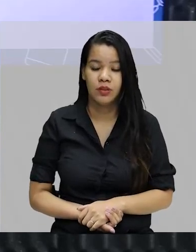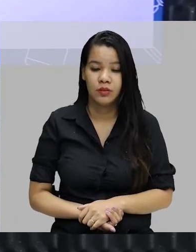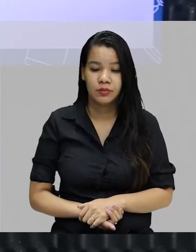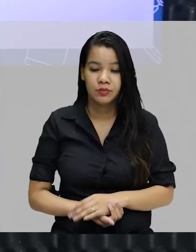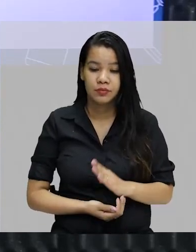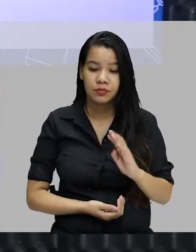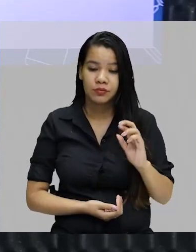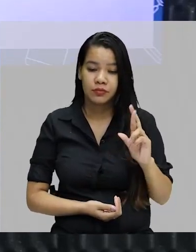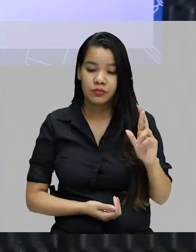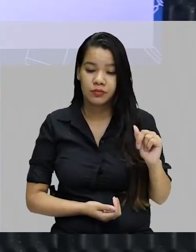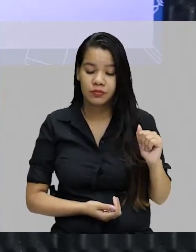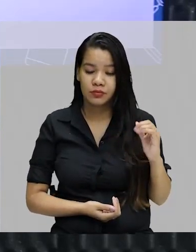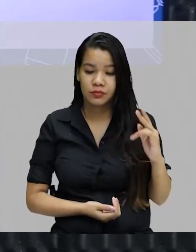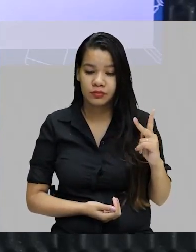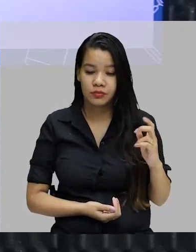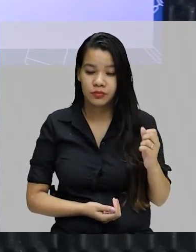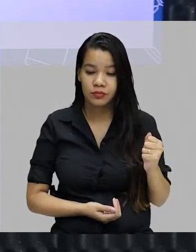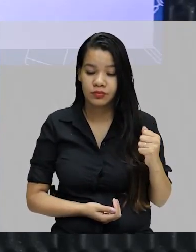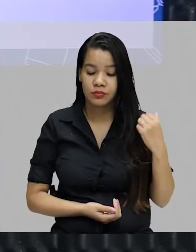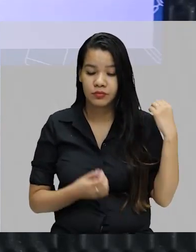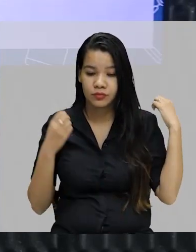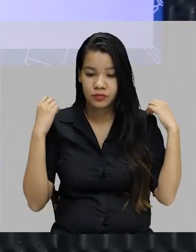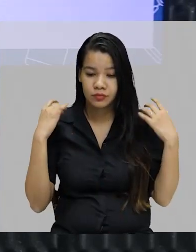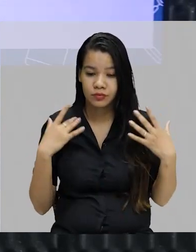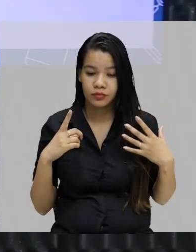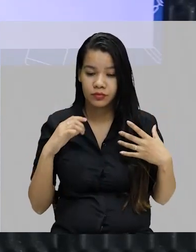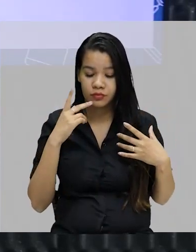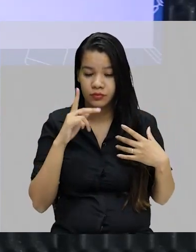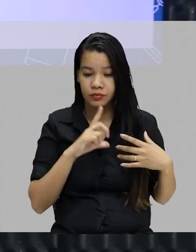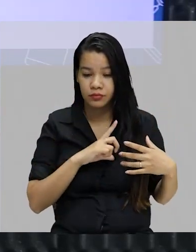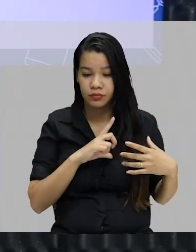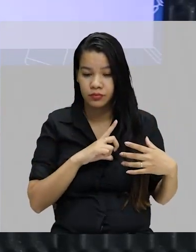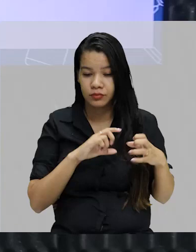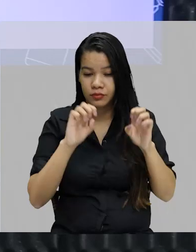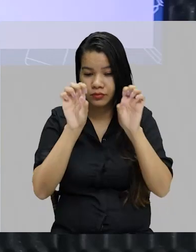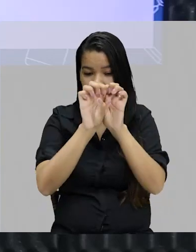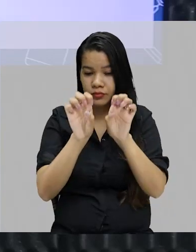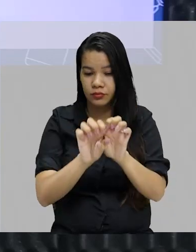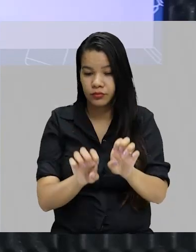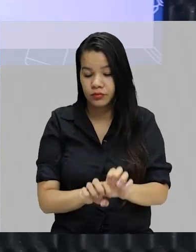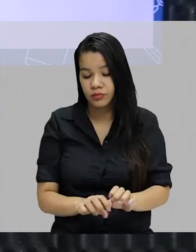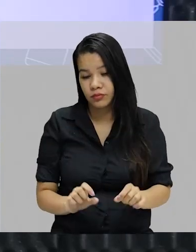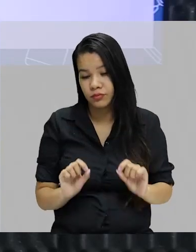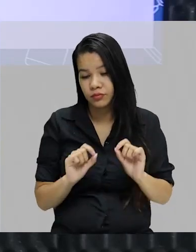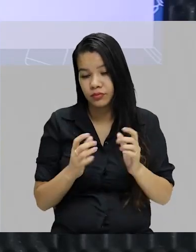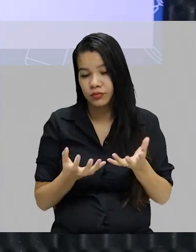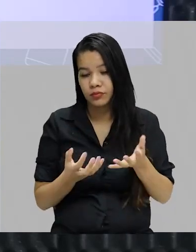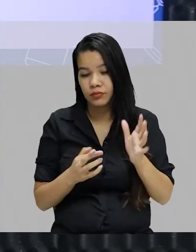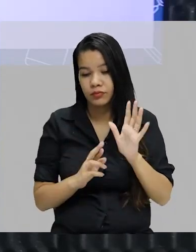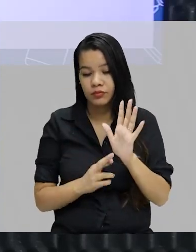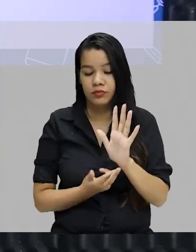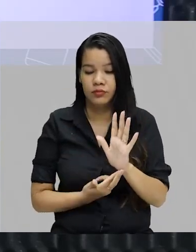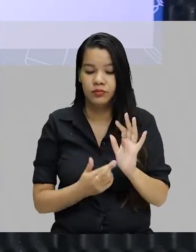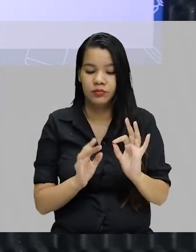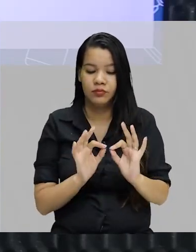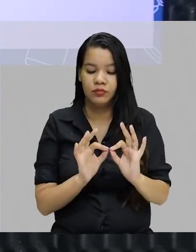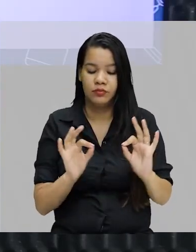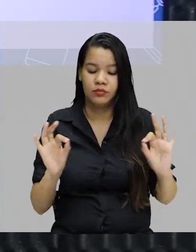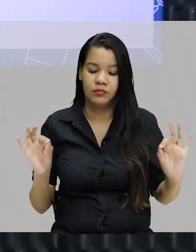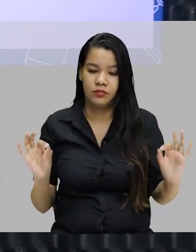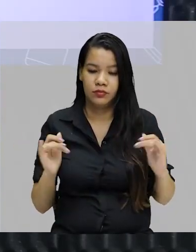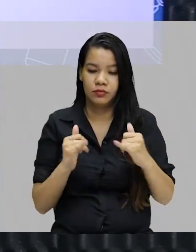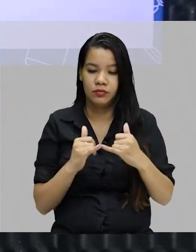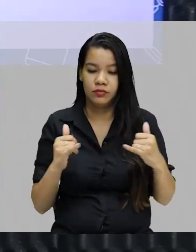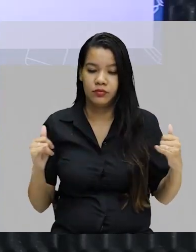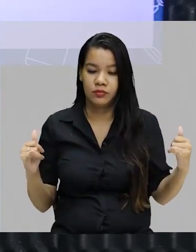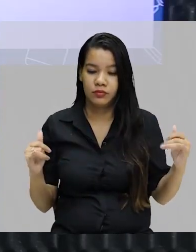é essa estrutura aqui, né? Aí eu quis representar ela assim de forma linear, né, de forma plana, ou então também